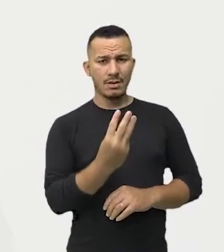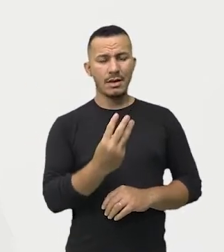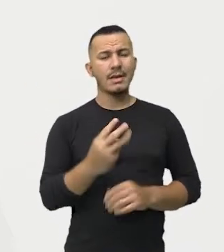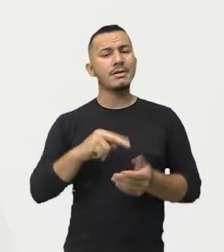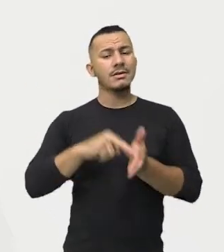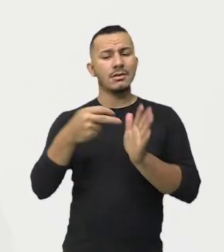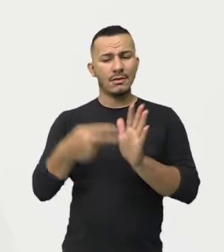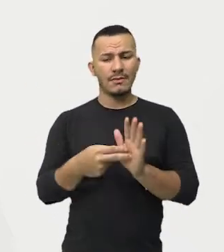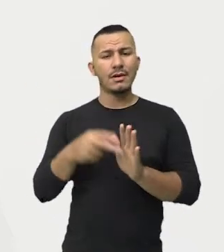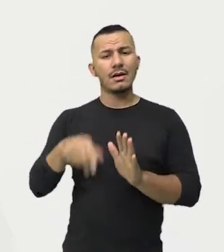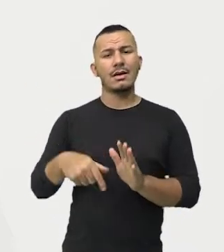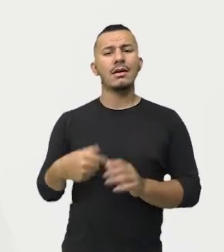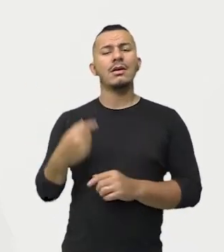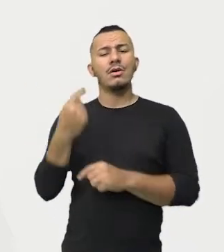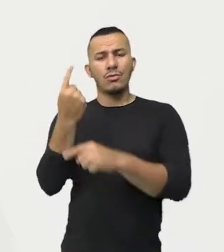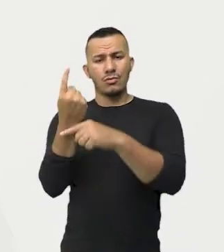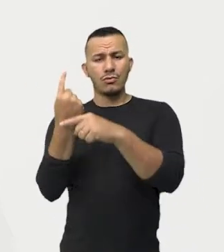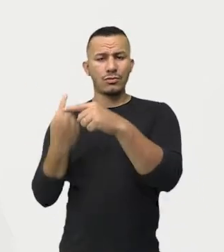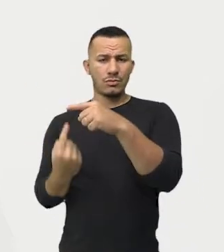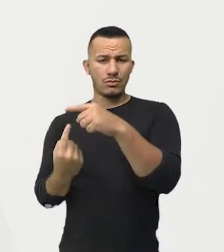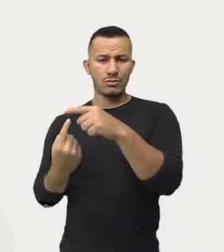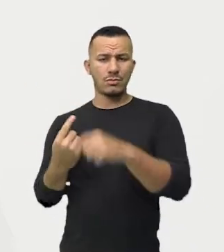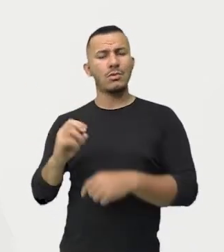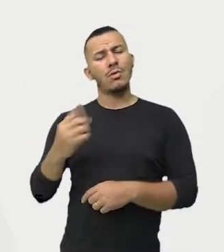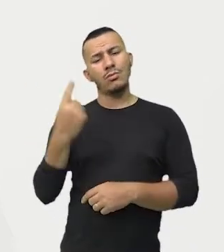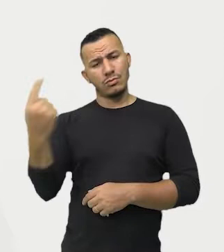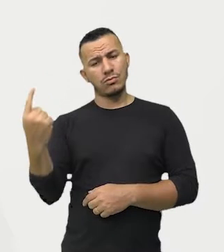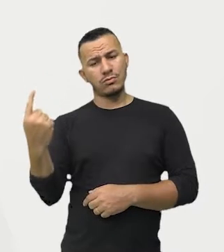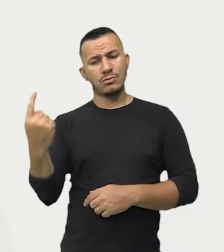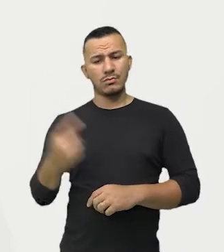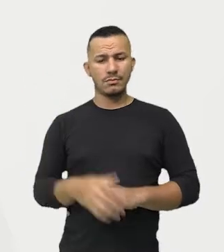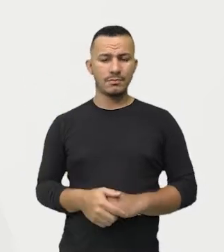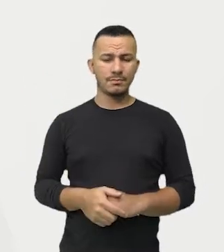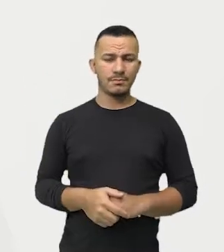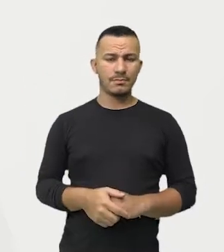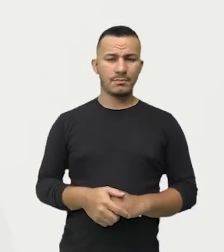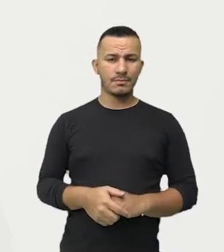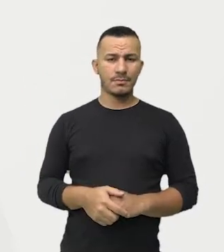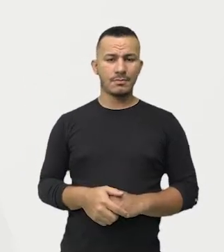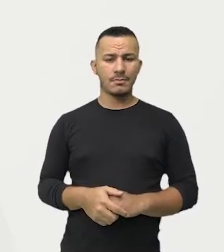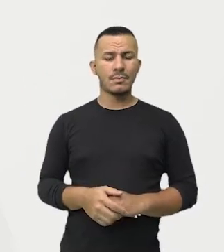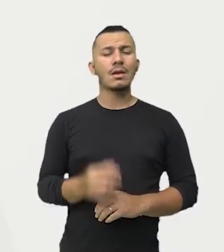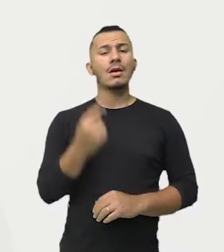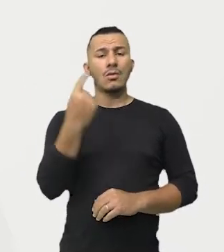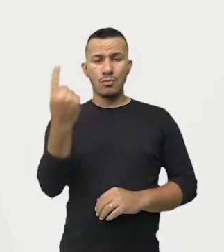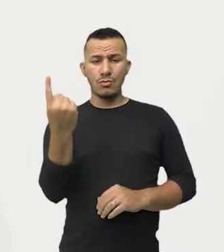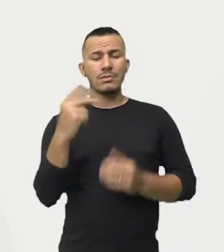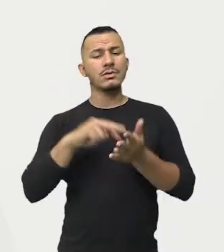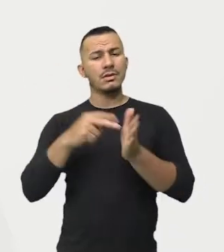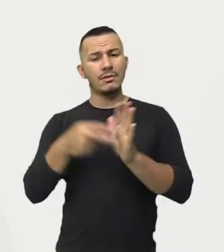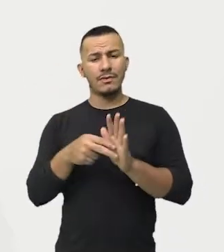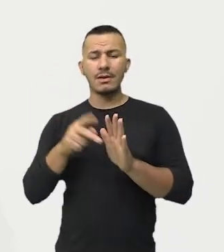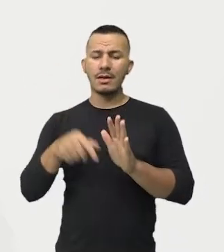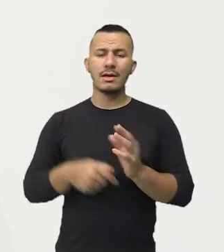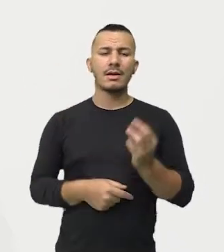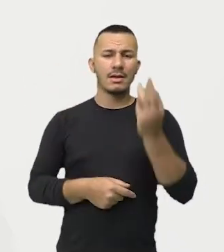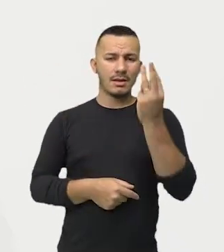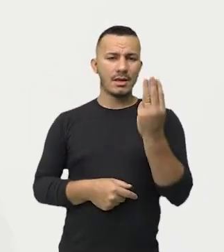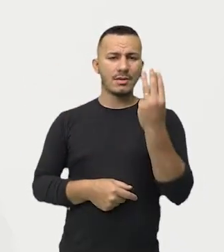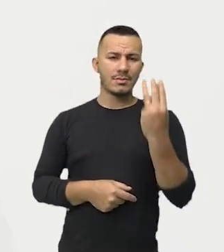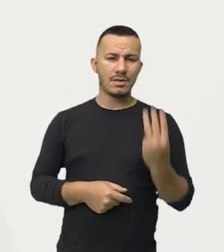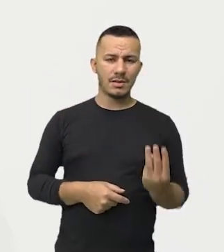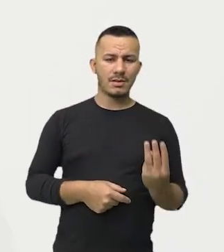é a mesma coisa que falar 1. Então, 1 é a mesma coisa que 3 sobre